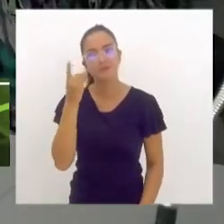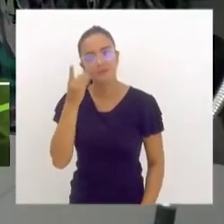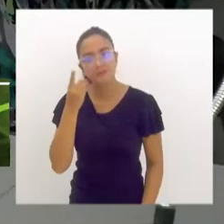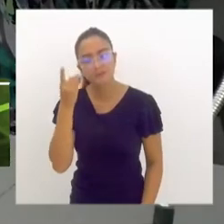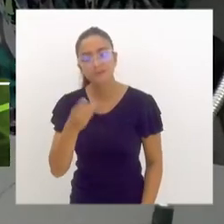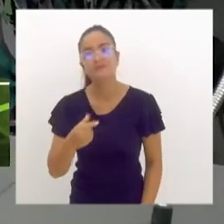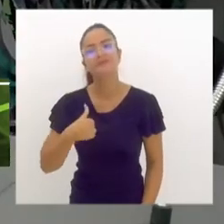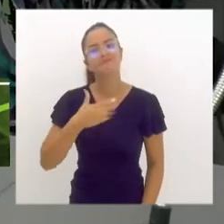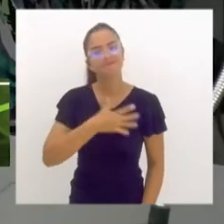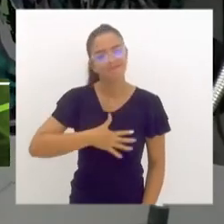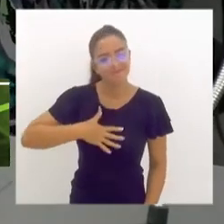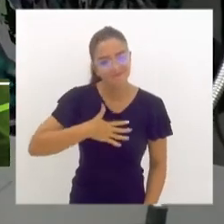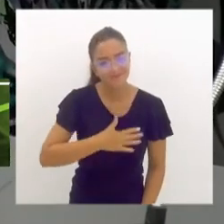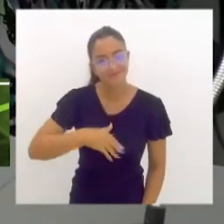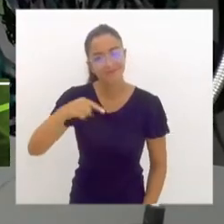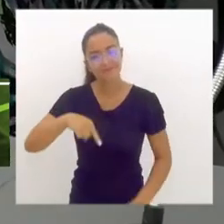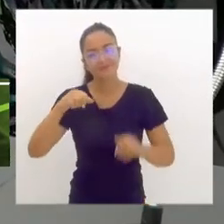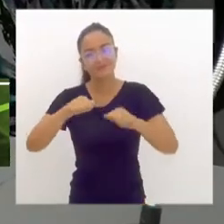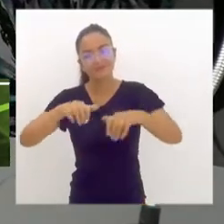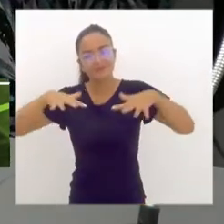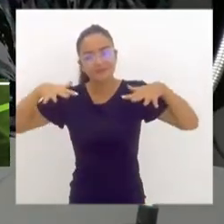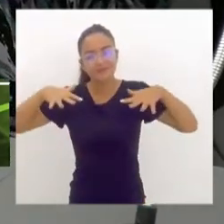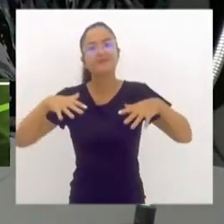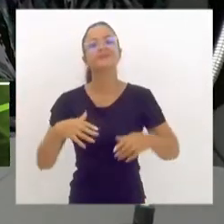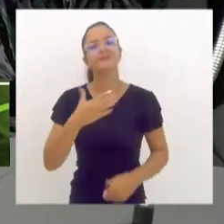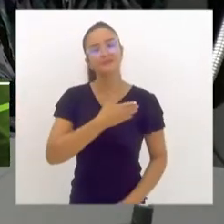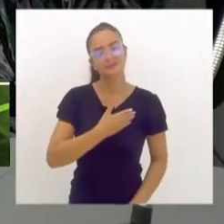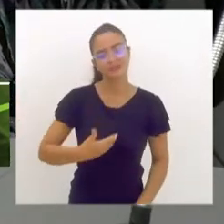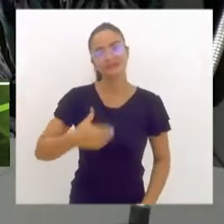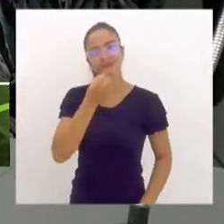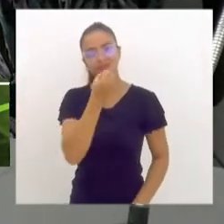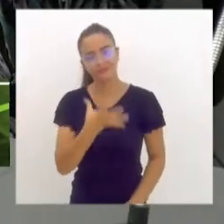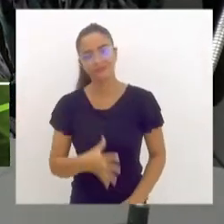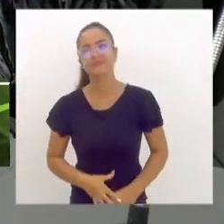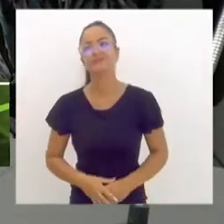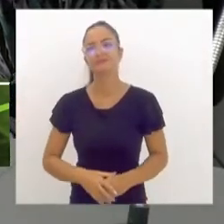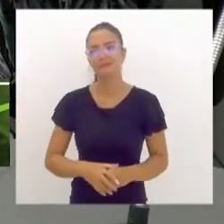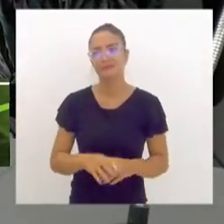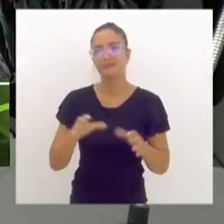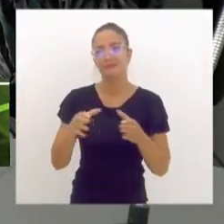nessa audiência pública da Comissão de Educação. Fico muito triste de ouvir